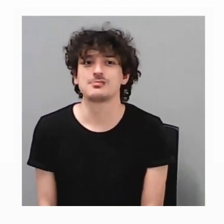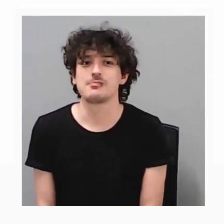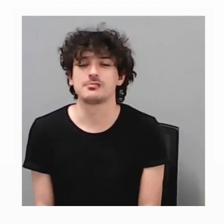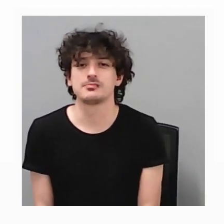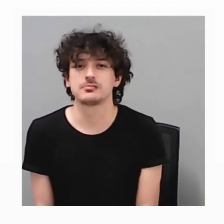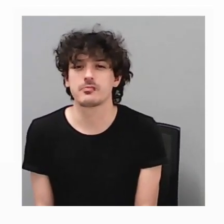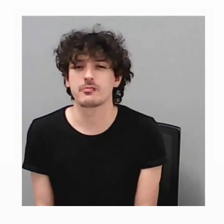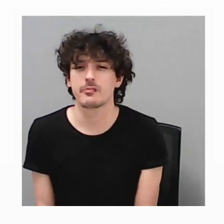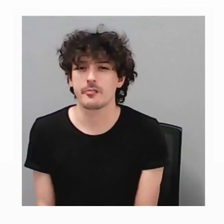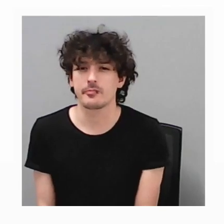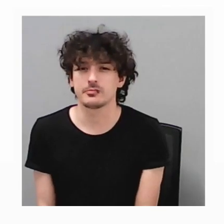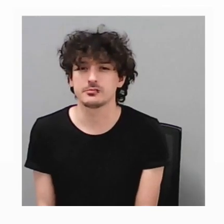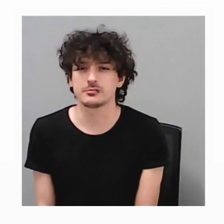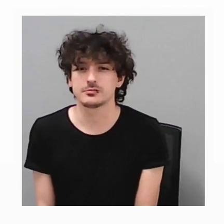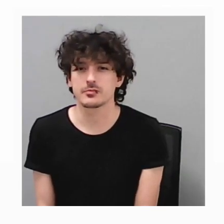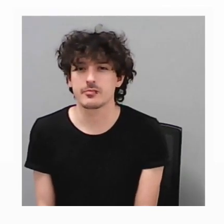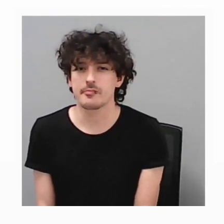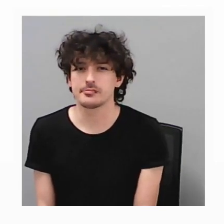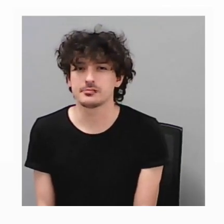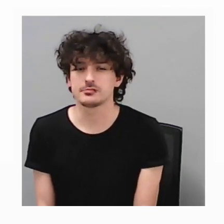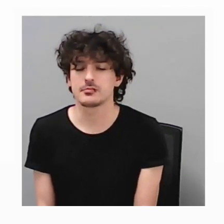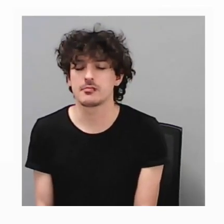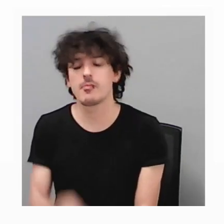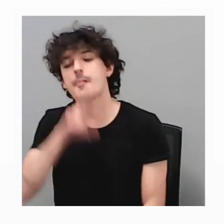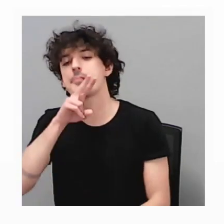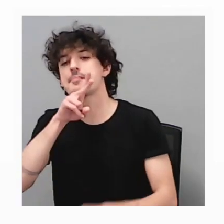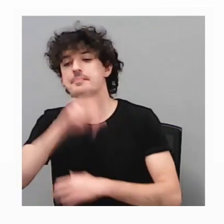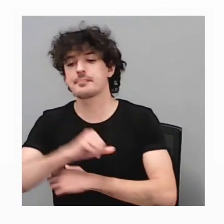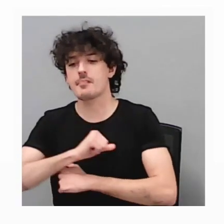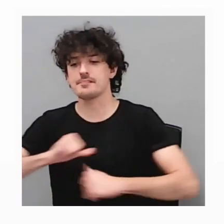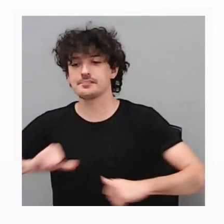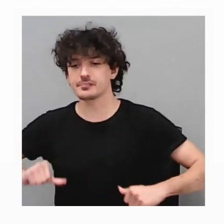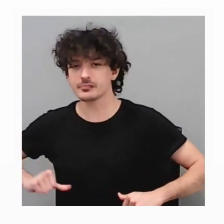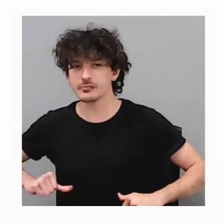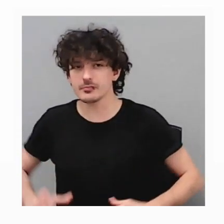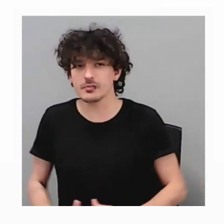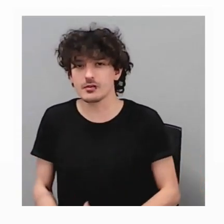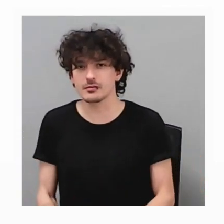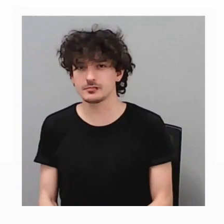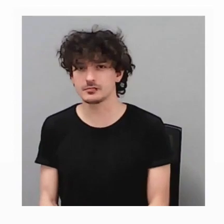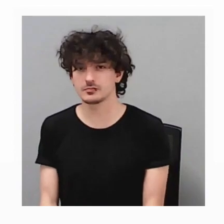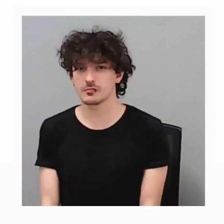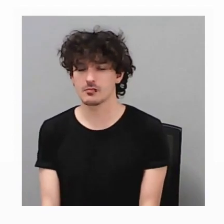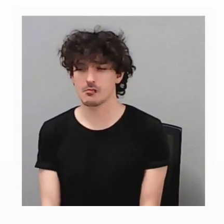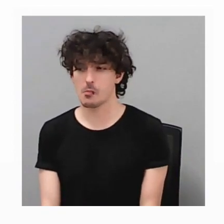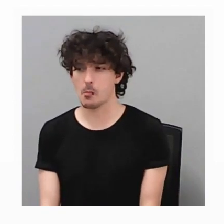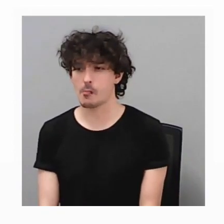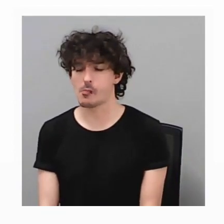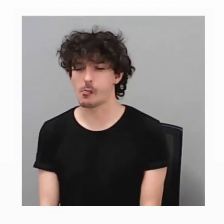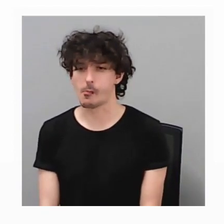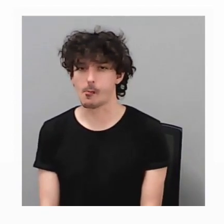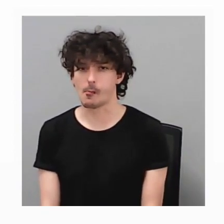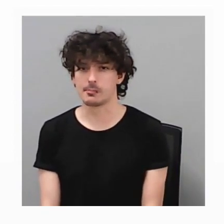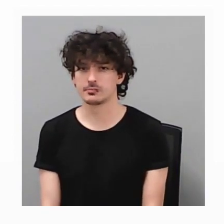desenvolvimento. Não deixa de ser um projeto de cariz supletivo, porque nós não nos substituímos ao Ministério